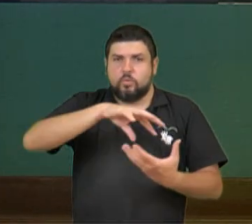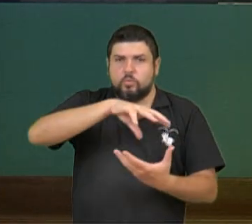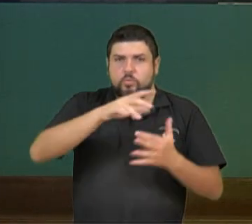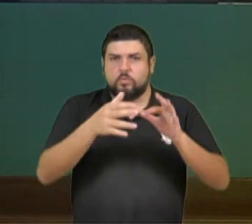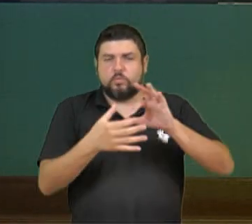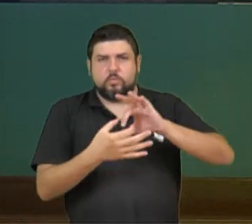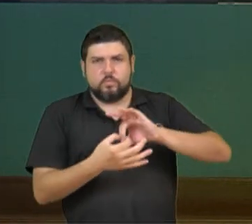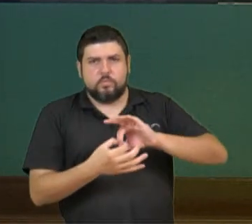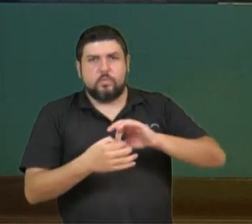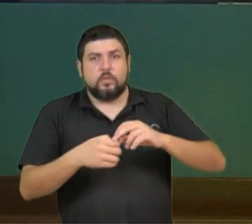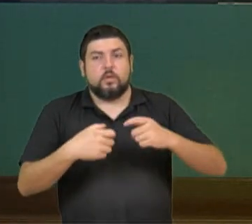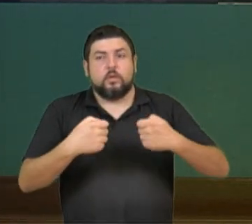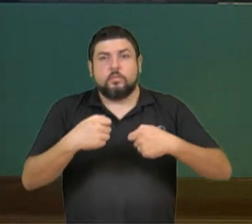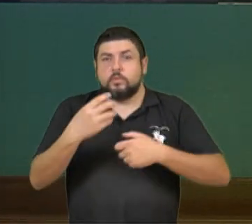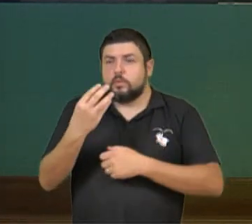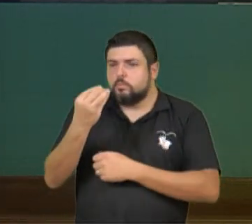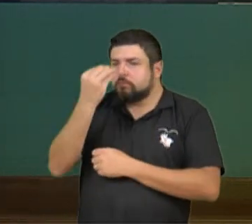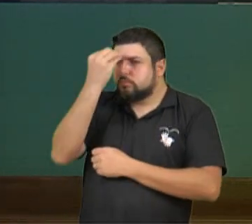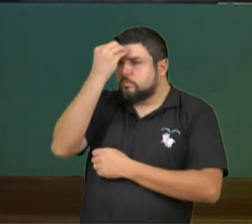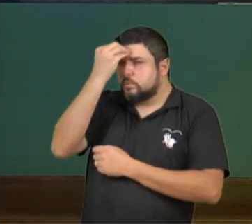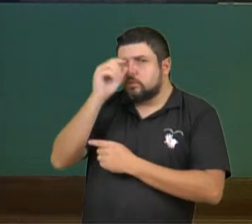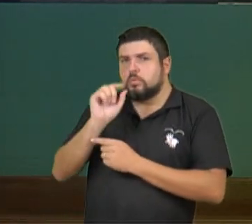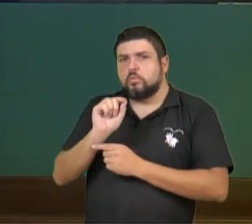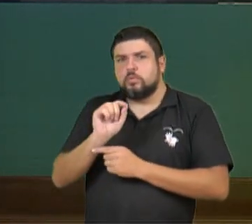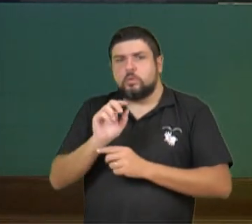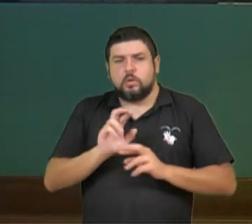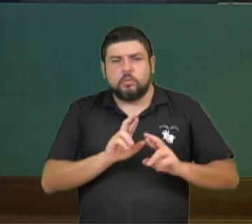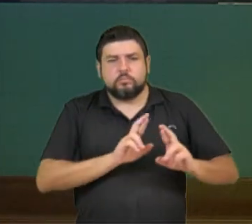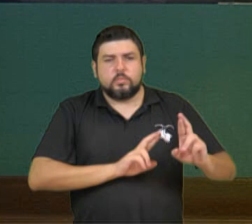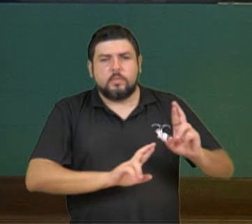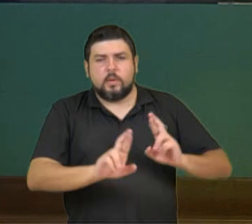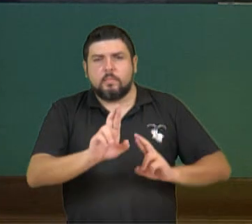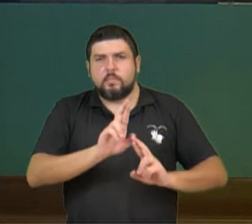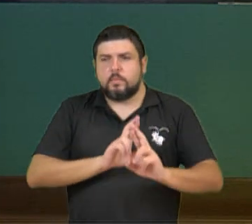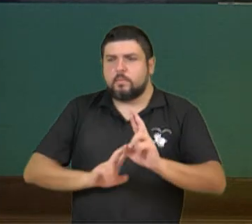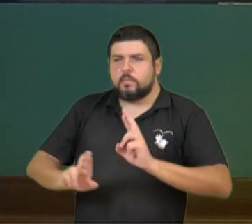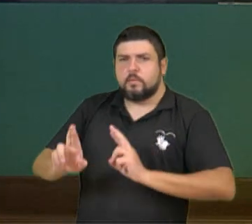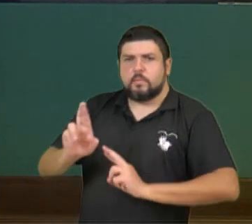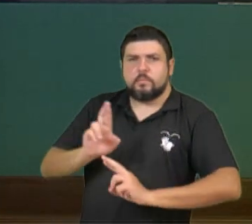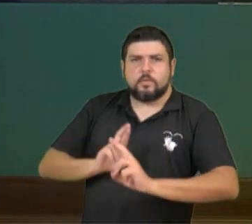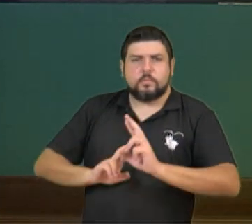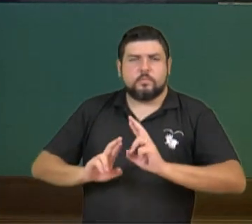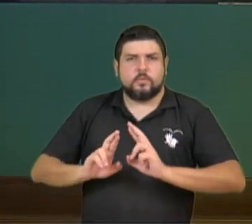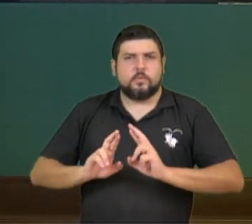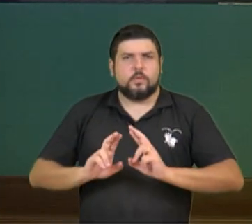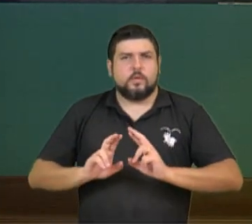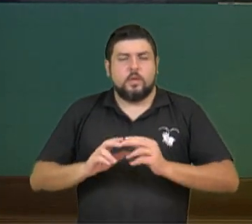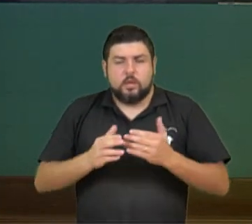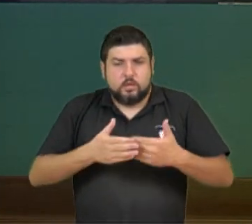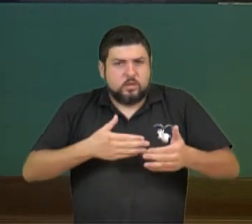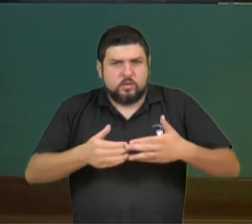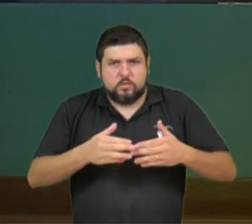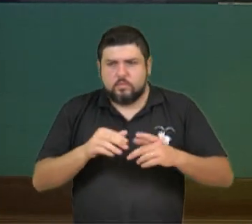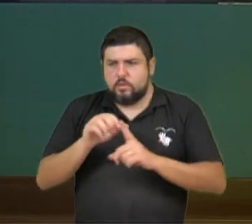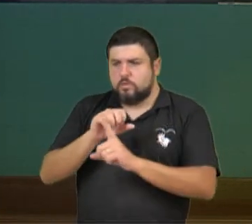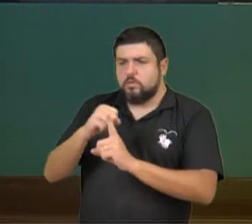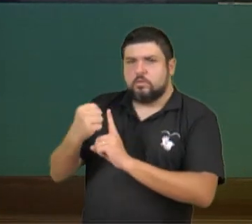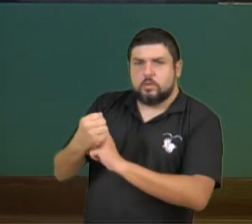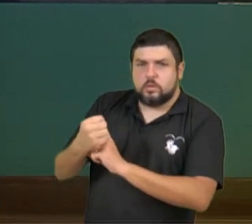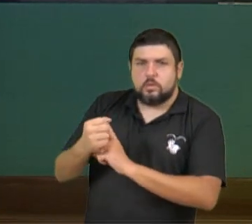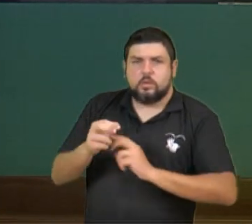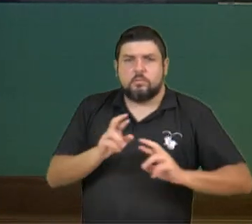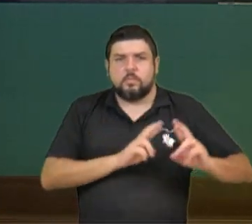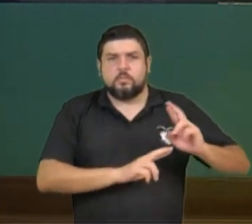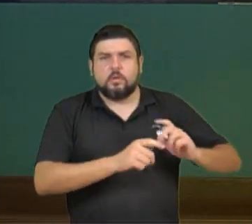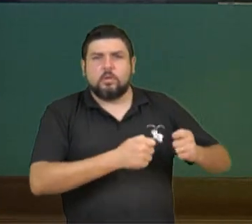que ter a ideia do relacionamento de vários níveis, tanto sociais, quanto econômicos,